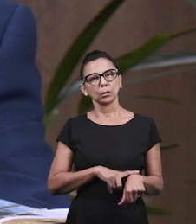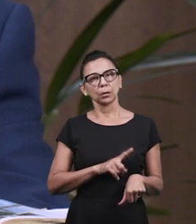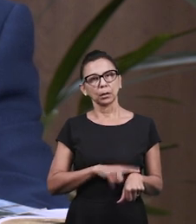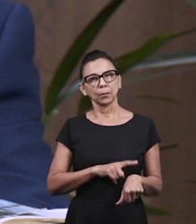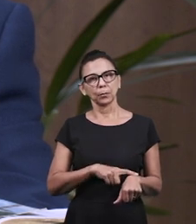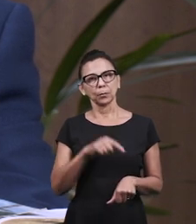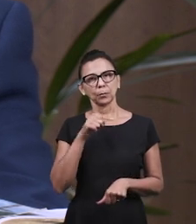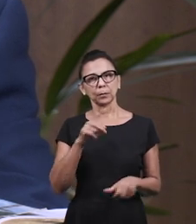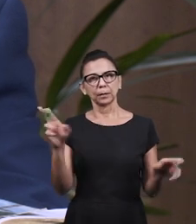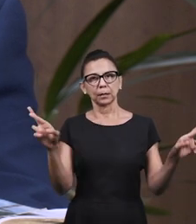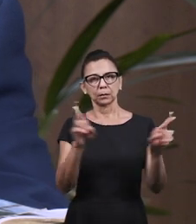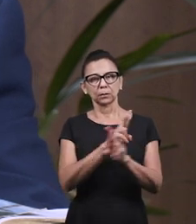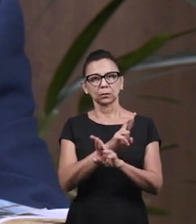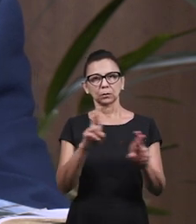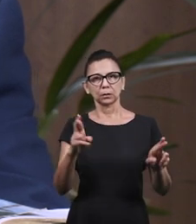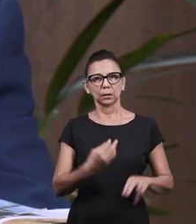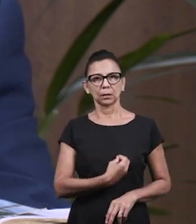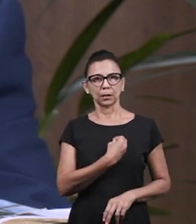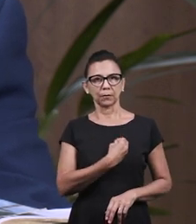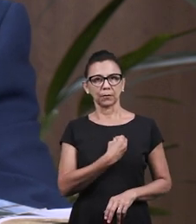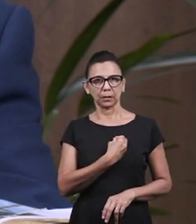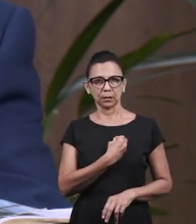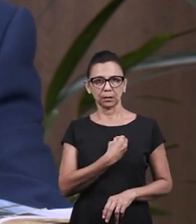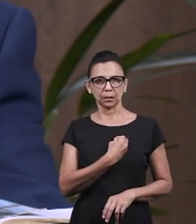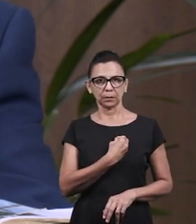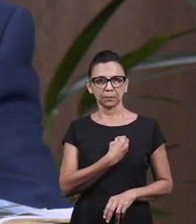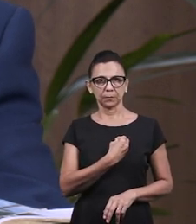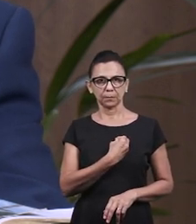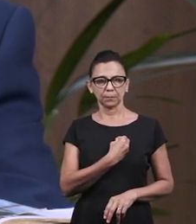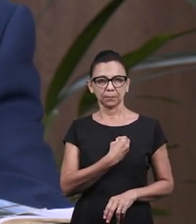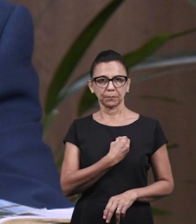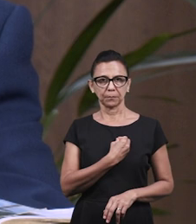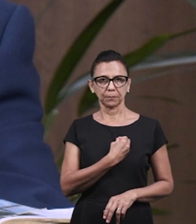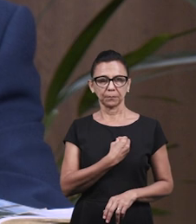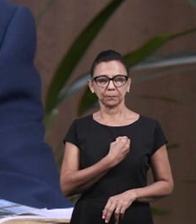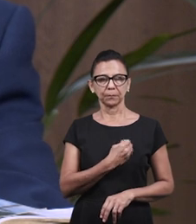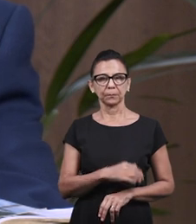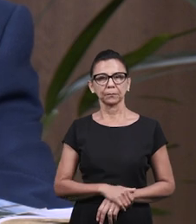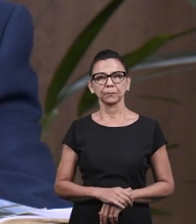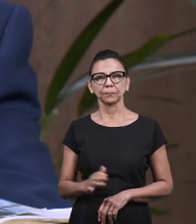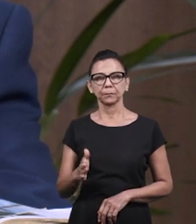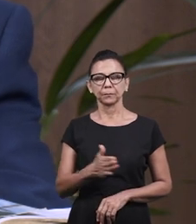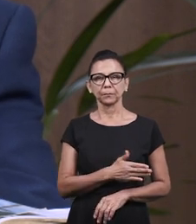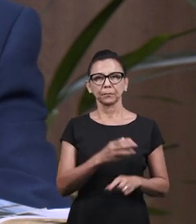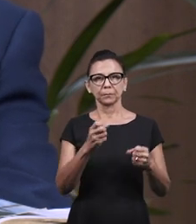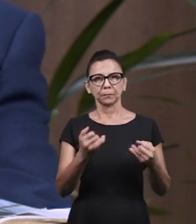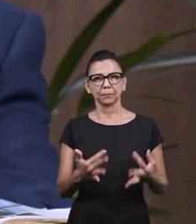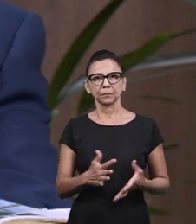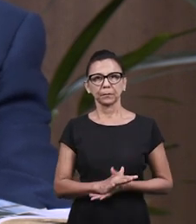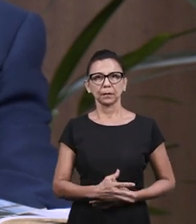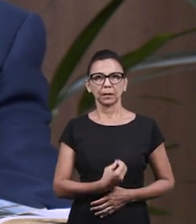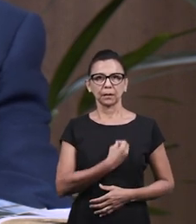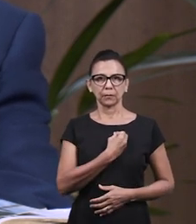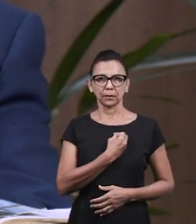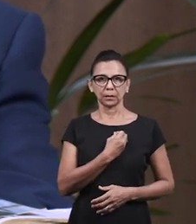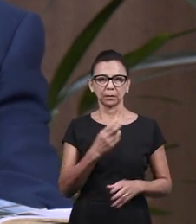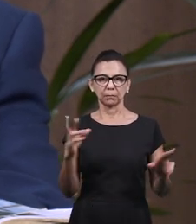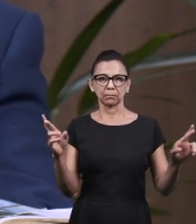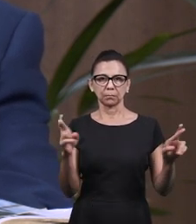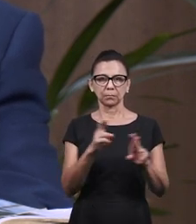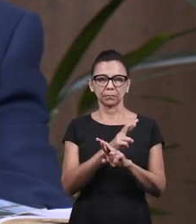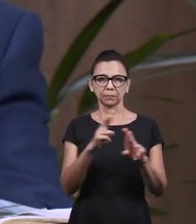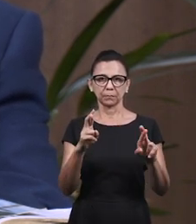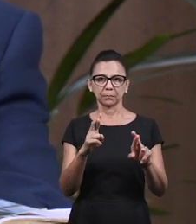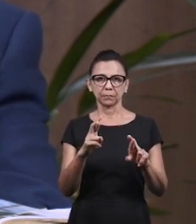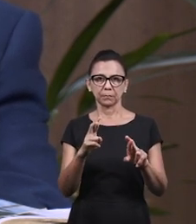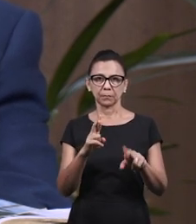aliás, a vida está relacionada com o tempo. O tempo influencia a vida. Ou, melhor falando, a vida está relacionada com o tempo.